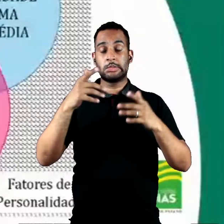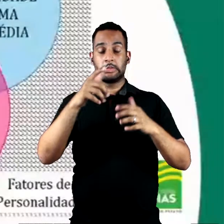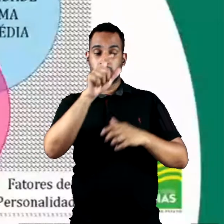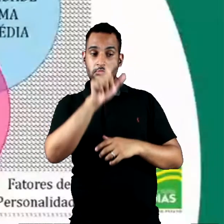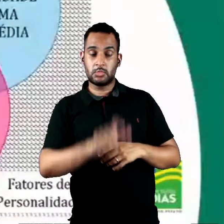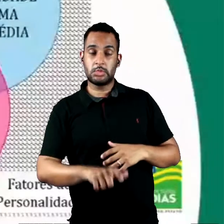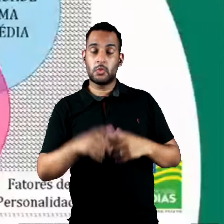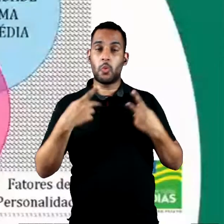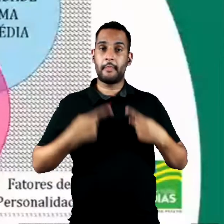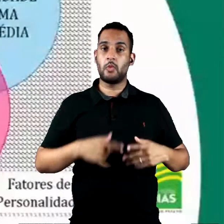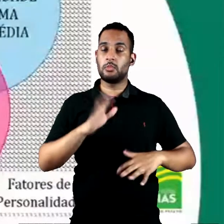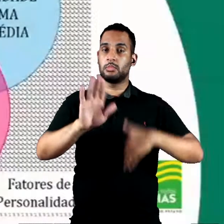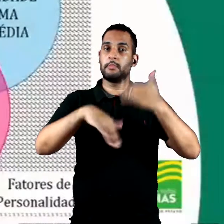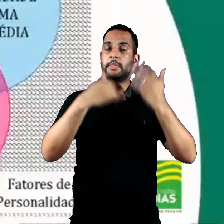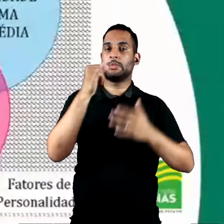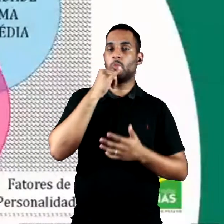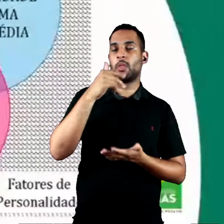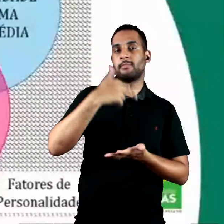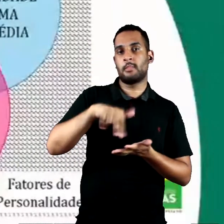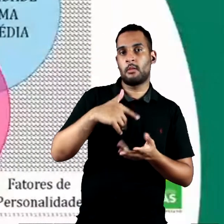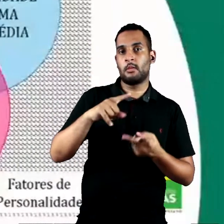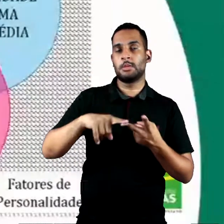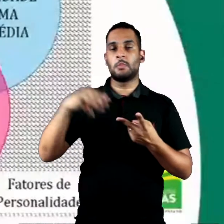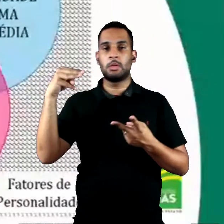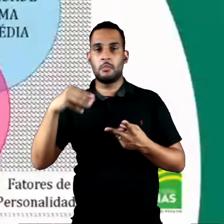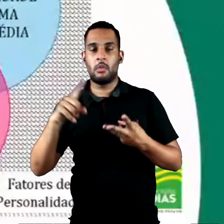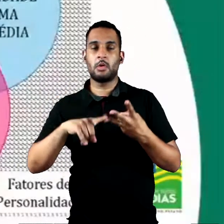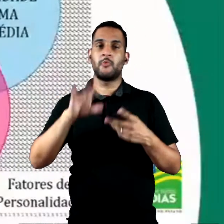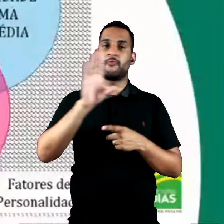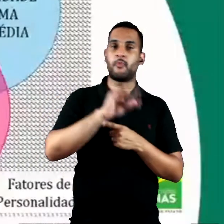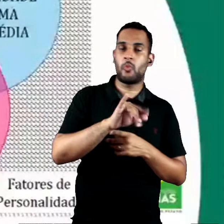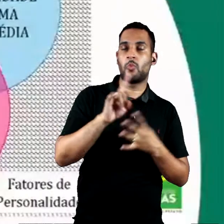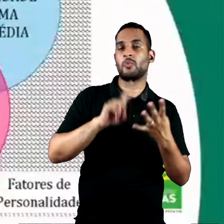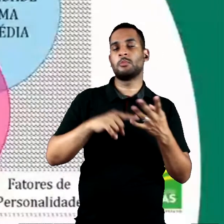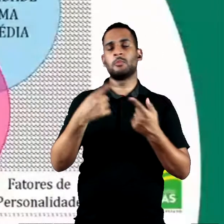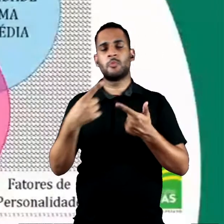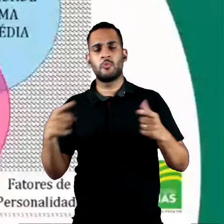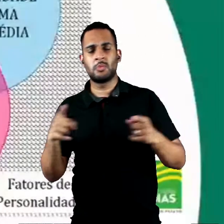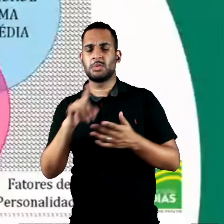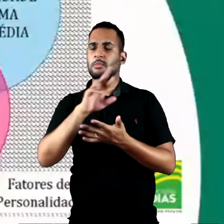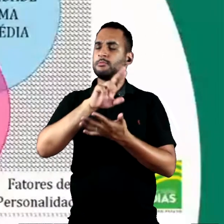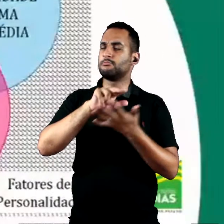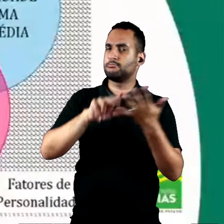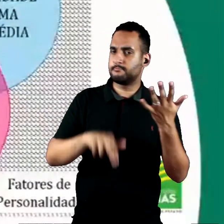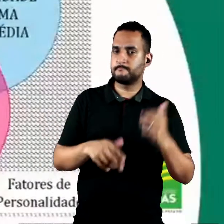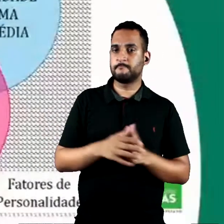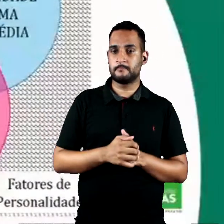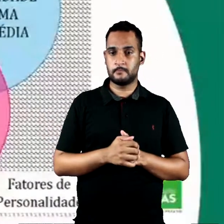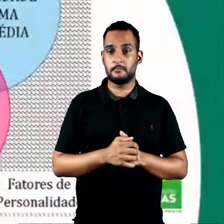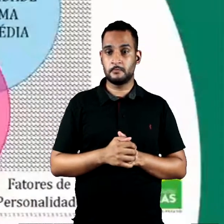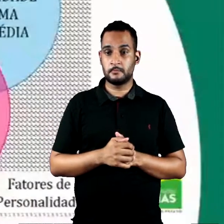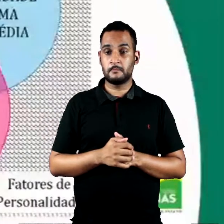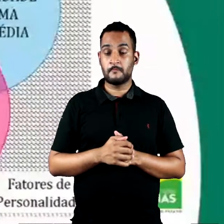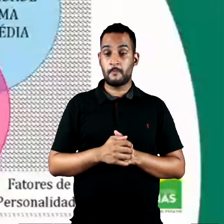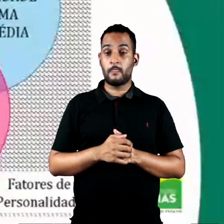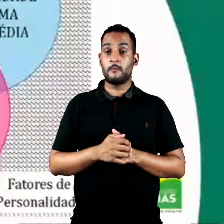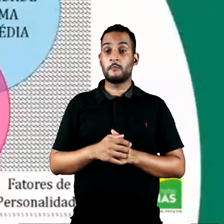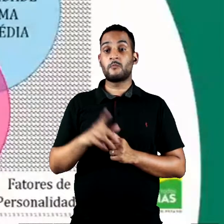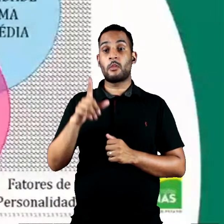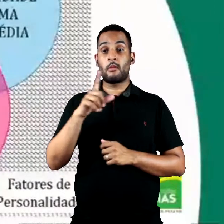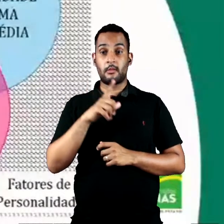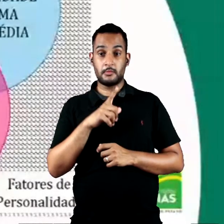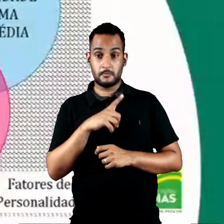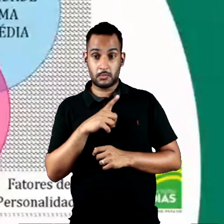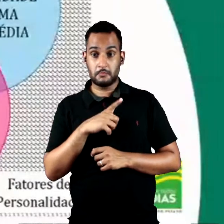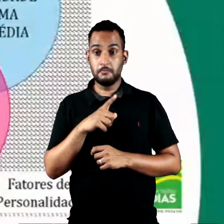dança, fotografia, matemática, música, etc. O anel do envolvimento com a